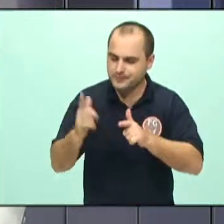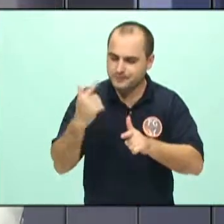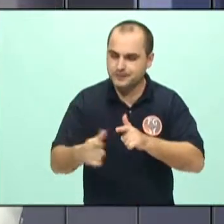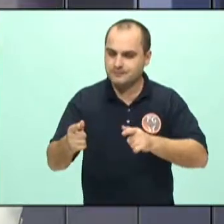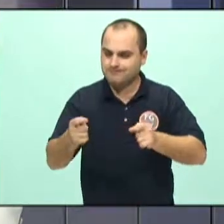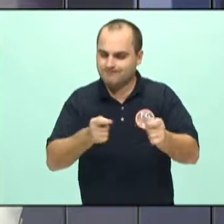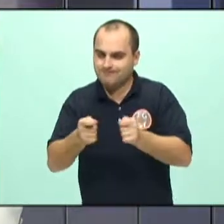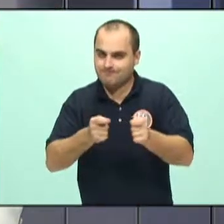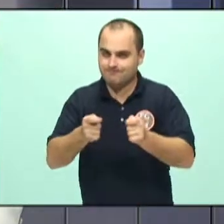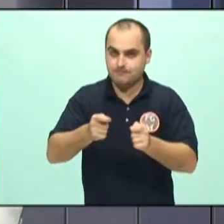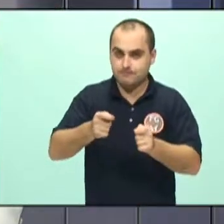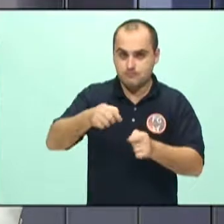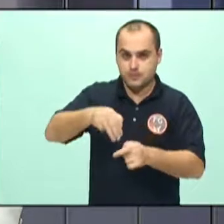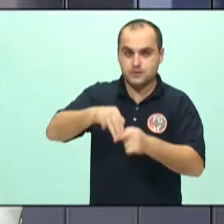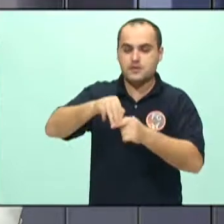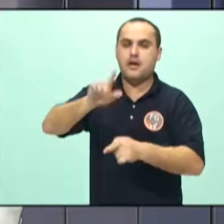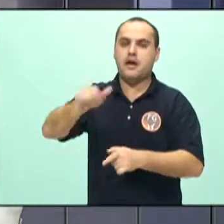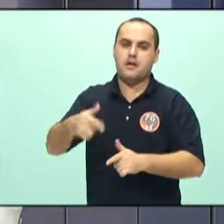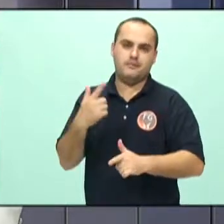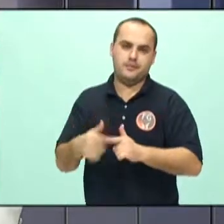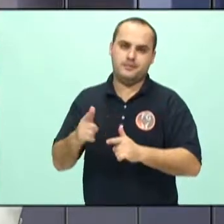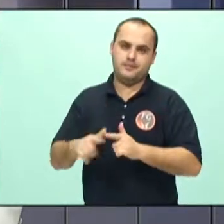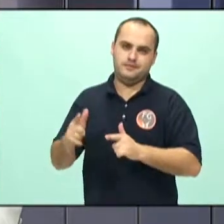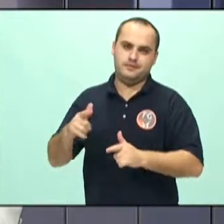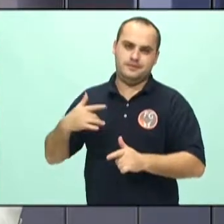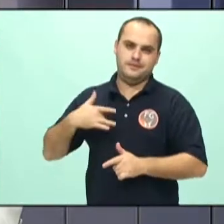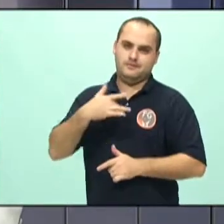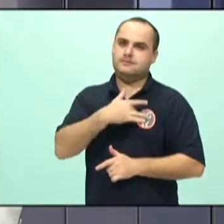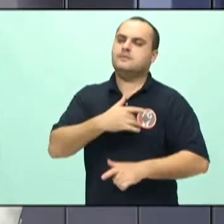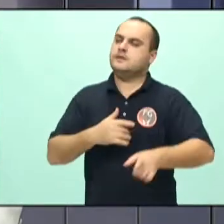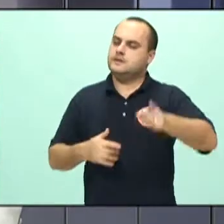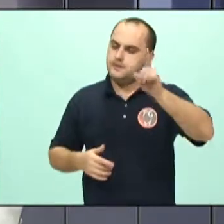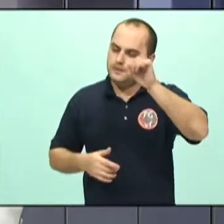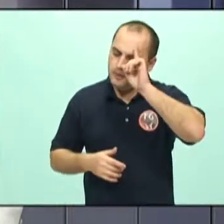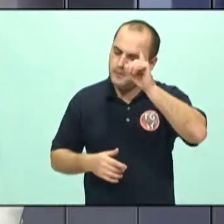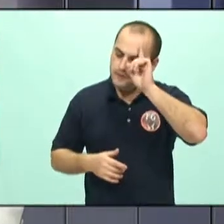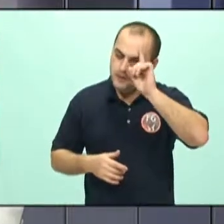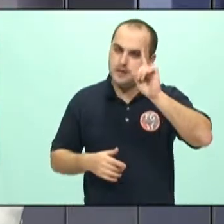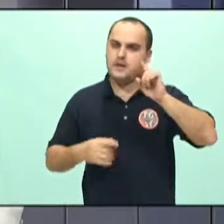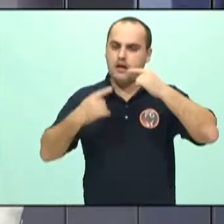administração municipal são os problemas na saúde. Todos os dias eu recebo inúmeras reclamações e verifico isso